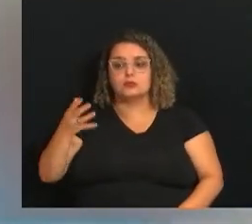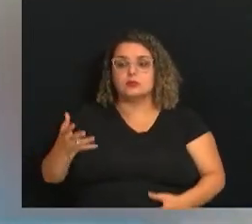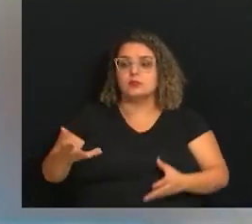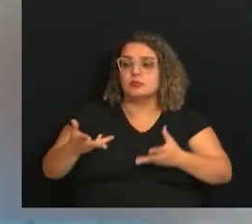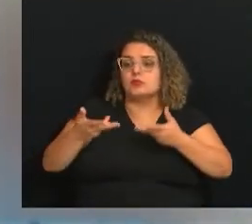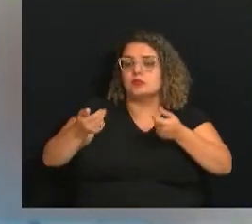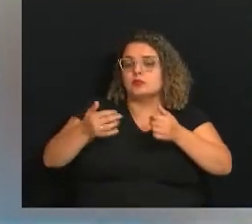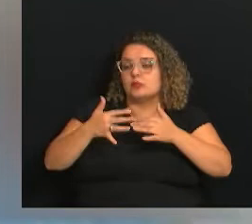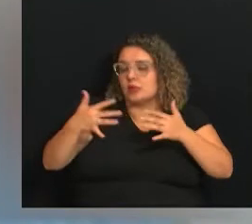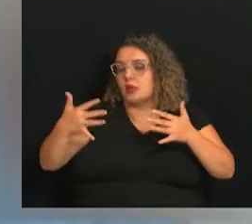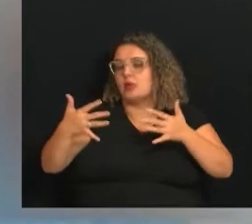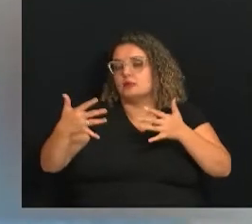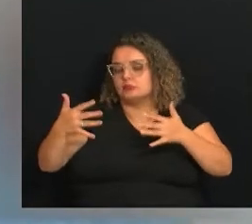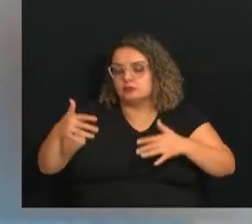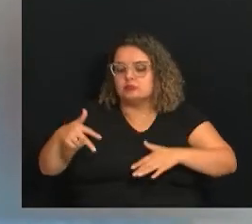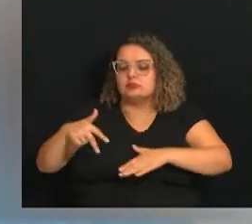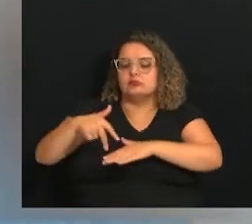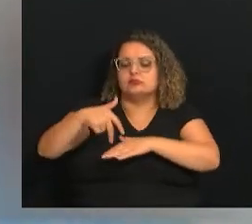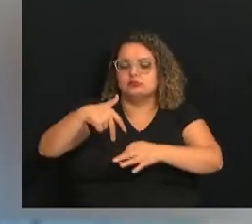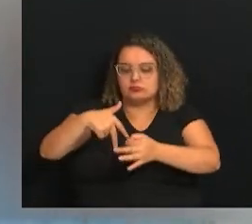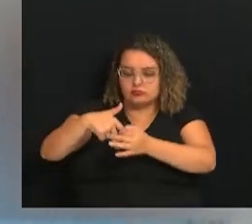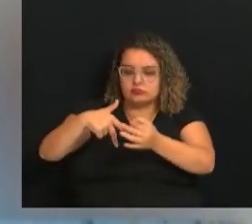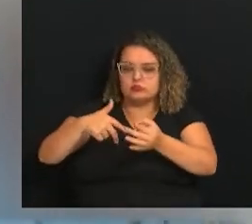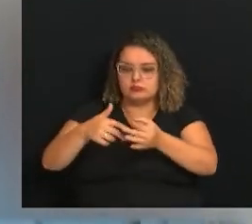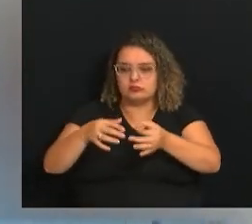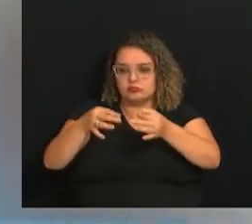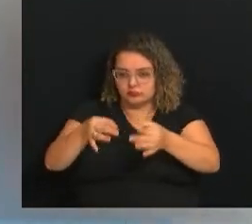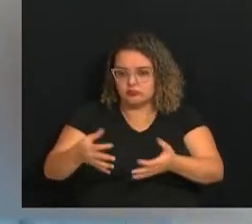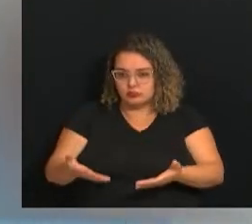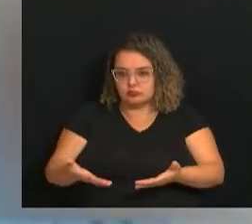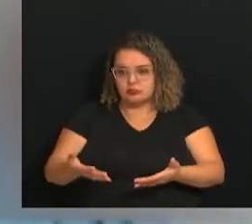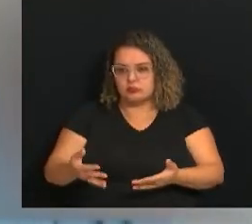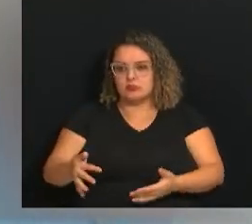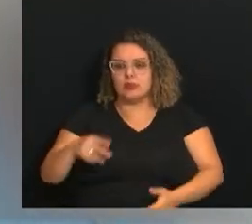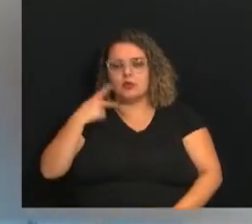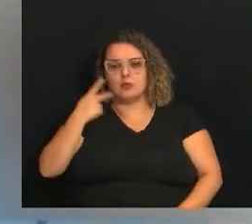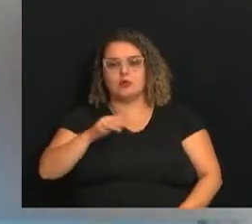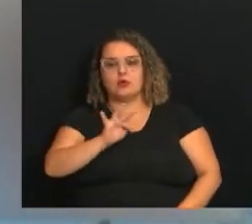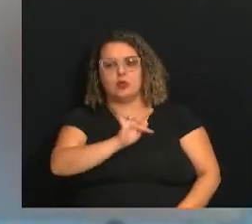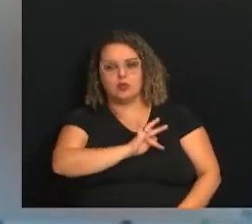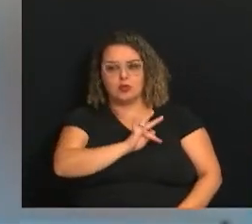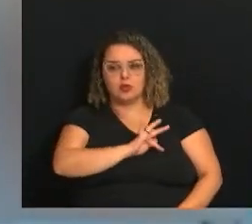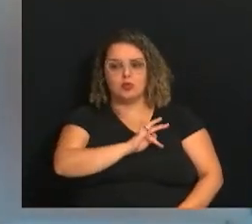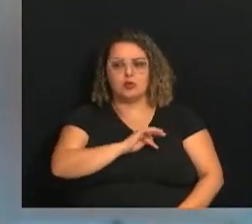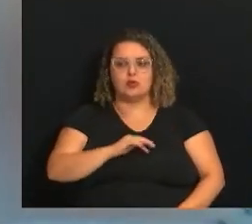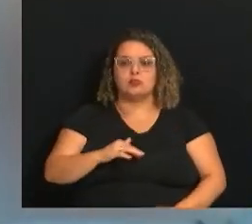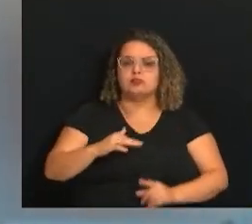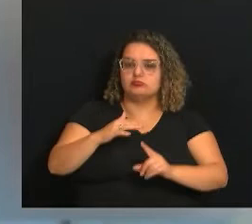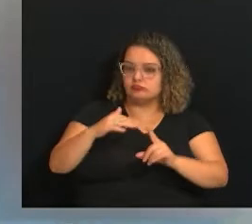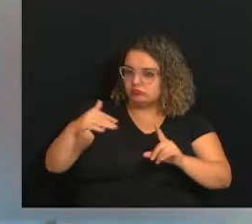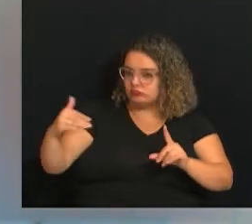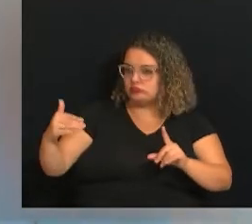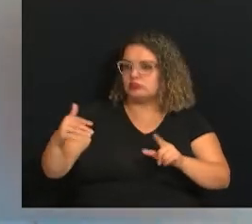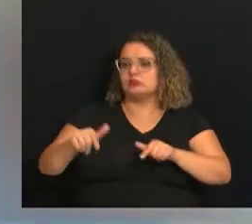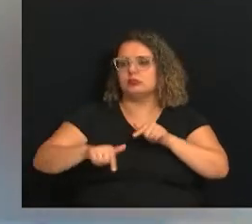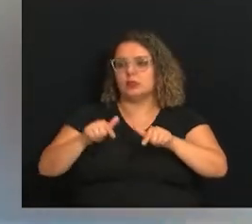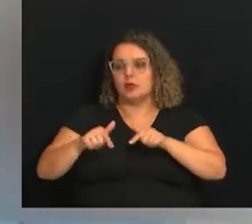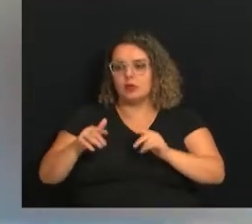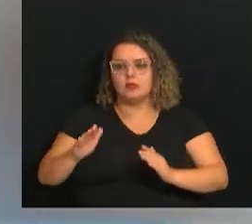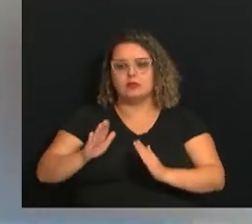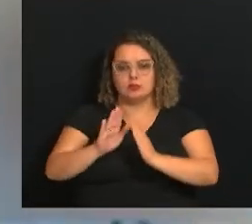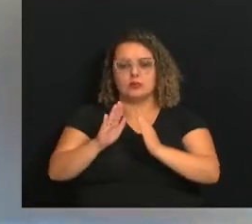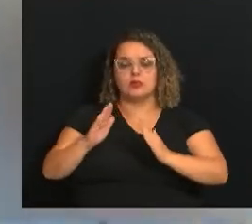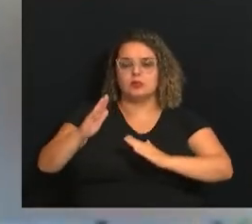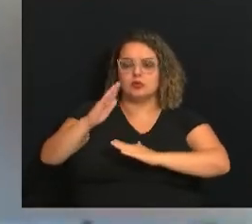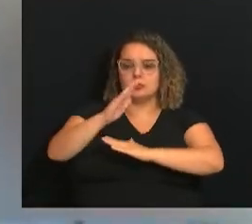hoje, dando seu posicionamento jurídico também, o vereador Fernando Mendes, que tem se destacado no trabalho à frente da Câmara Municipal, com